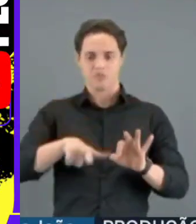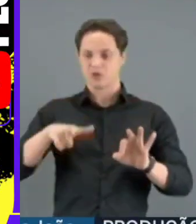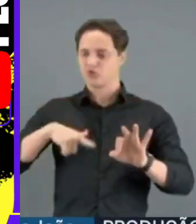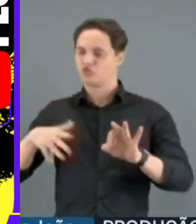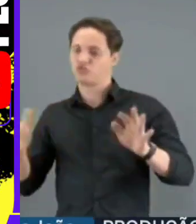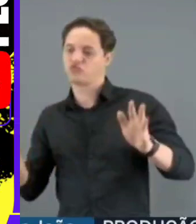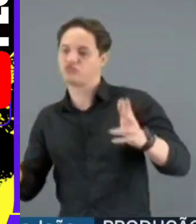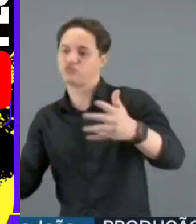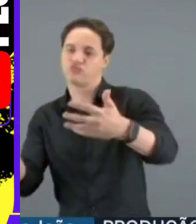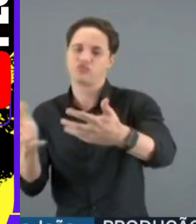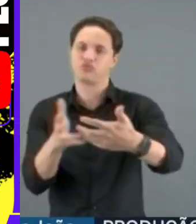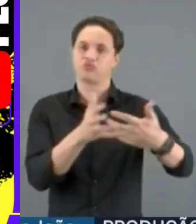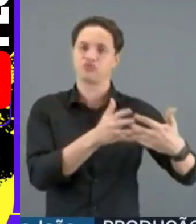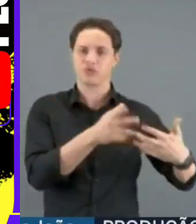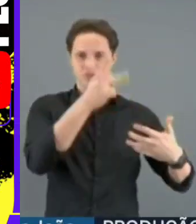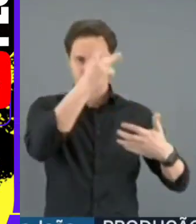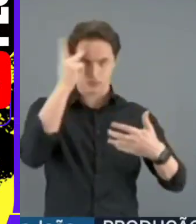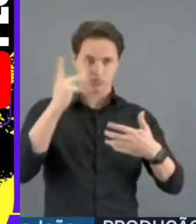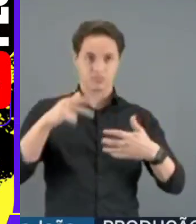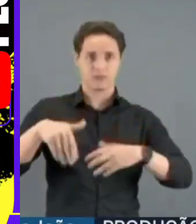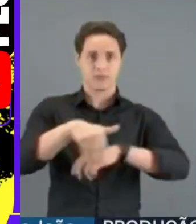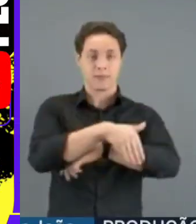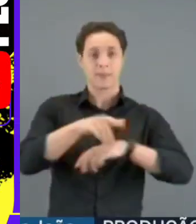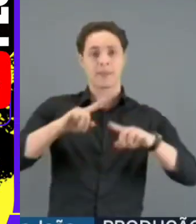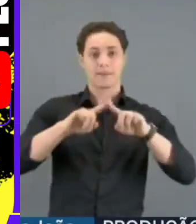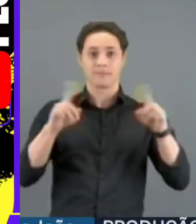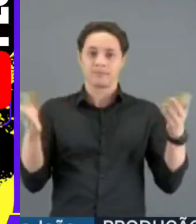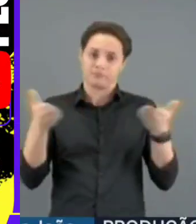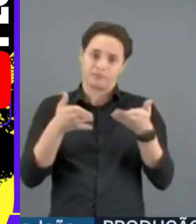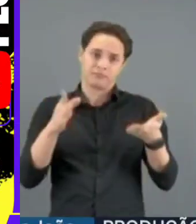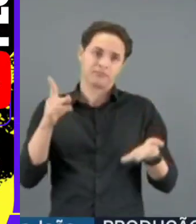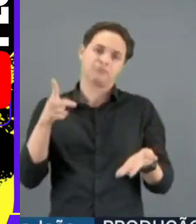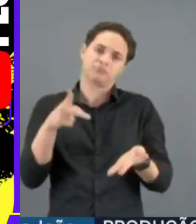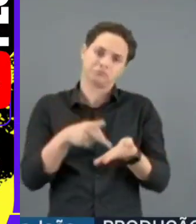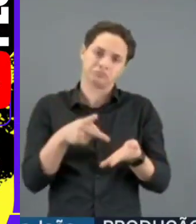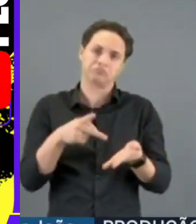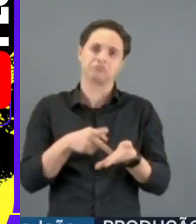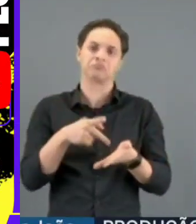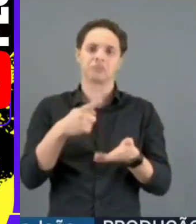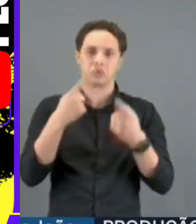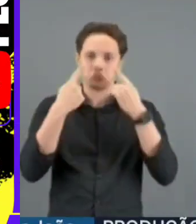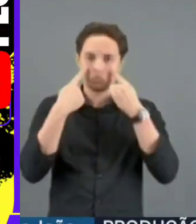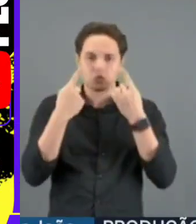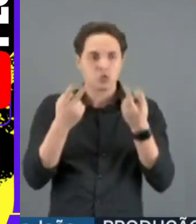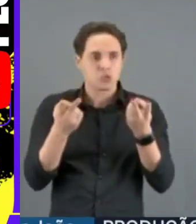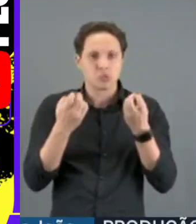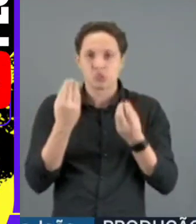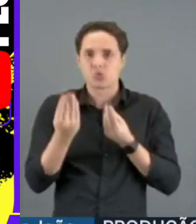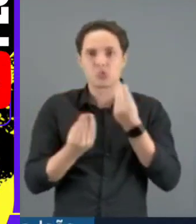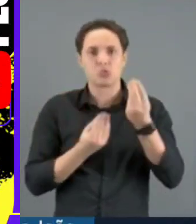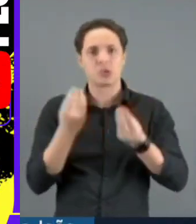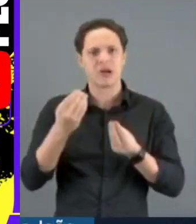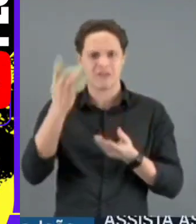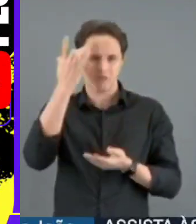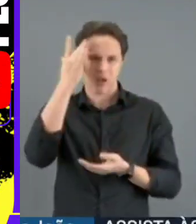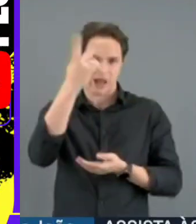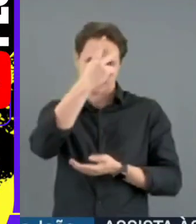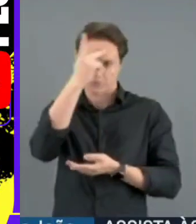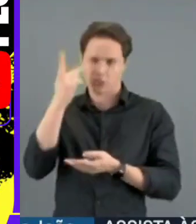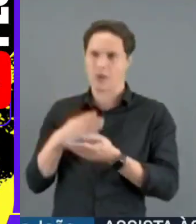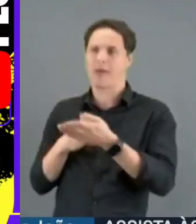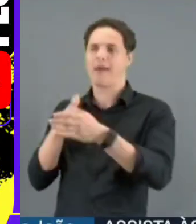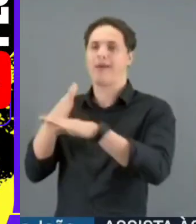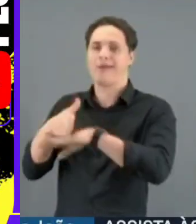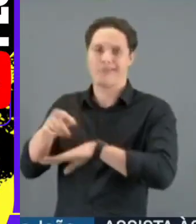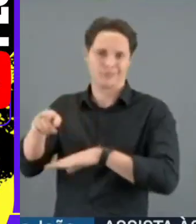essa tropa de volta para as vias. Só que dessa vez, assim, realmente foi impressionante como foi fácil adentrar os